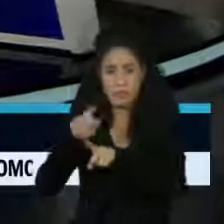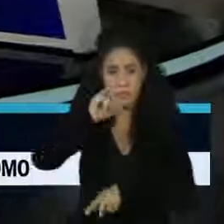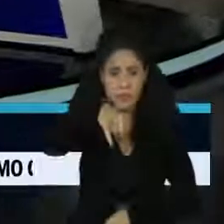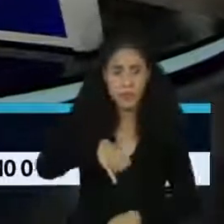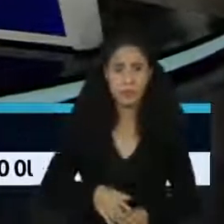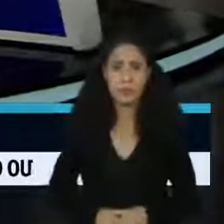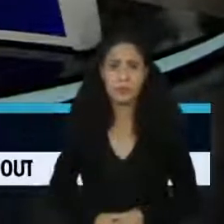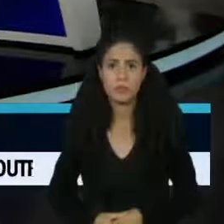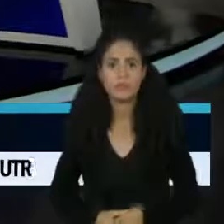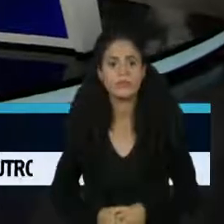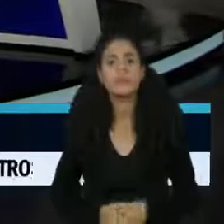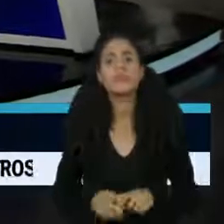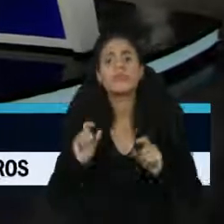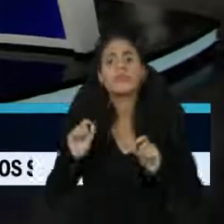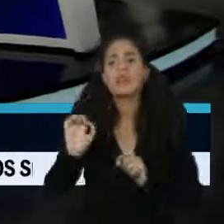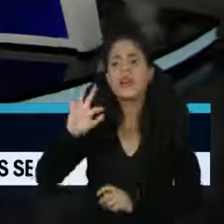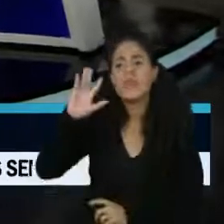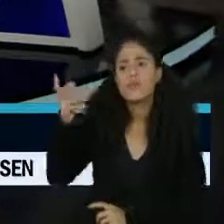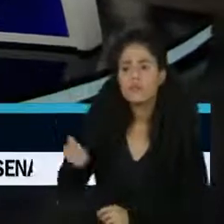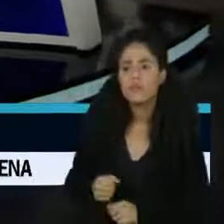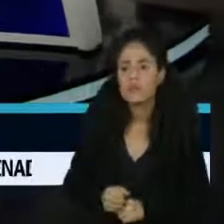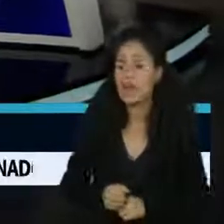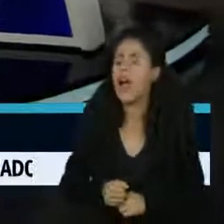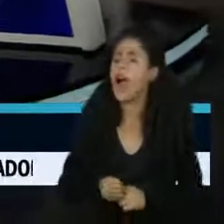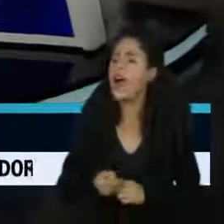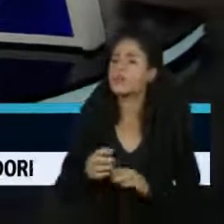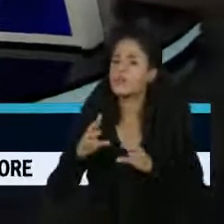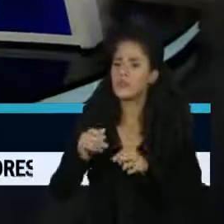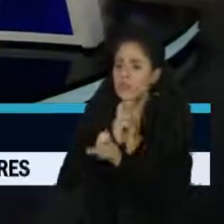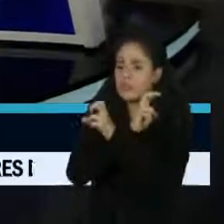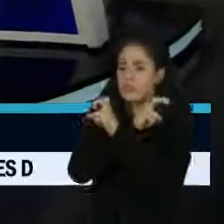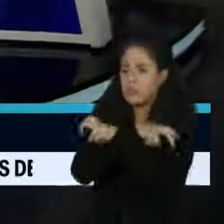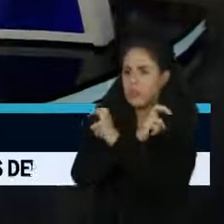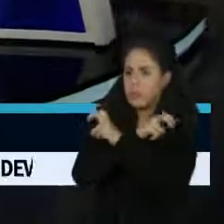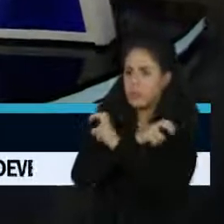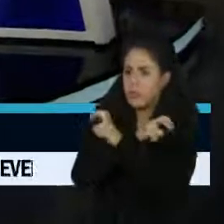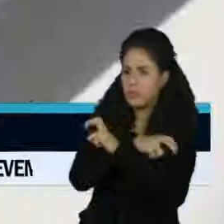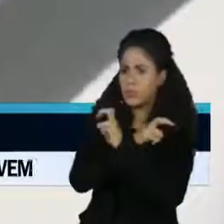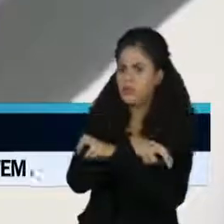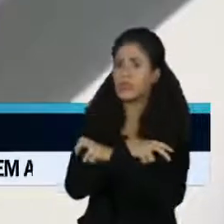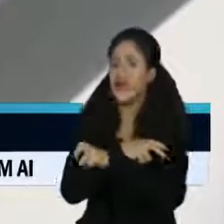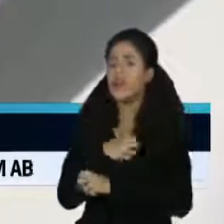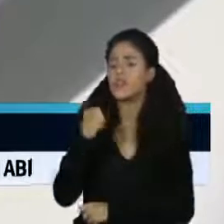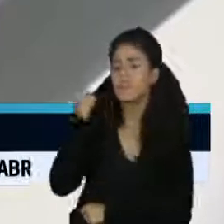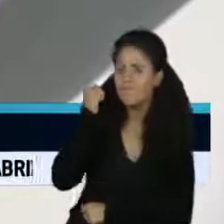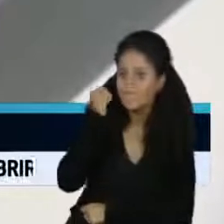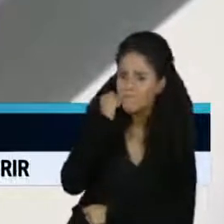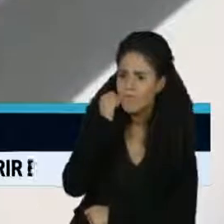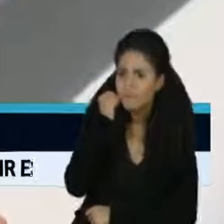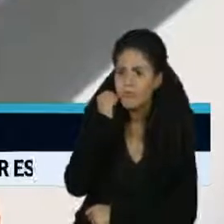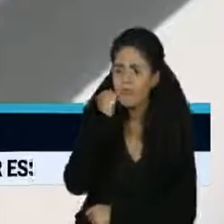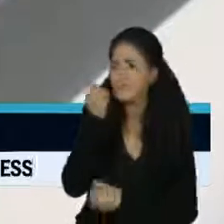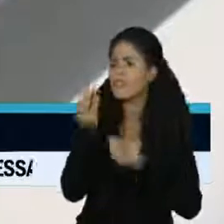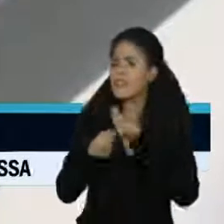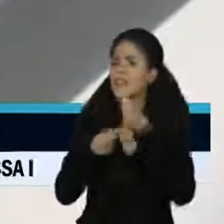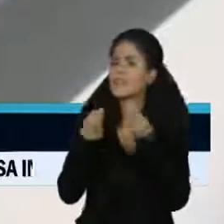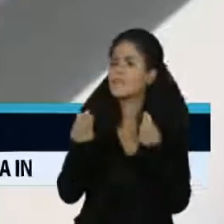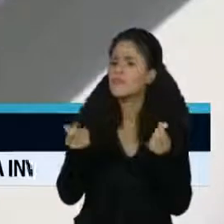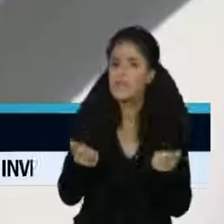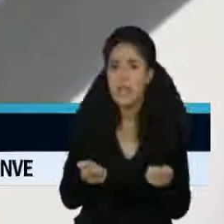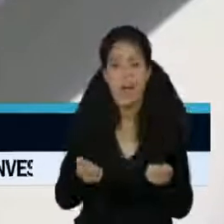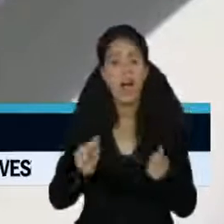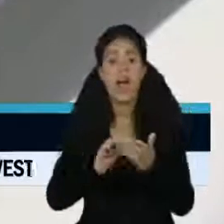Olá eu sou Qual o significado da visita do premiê da Austrália a moscou para confirmar que